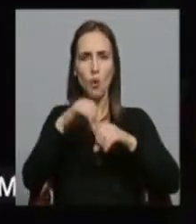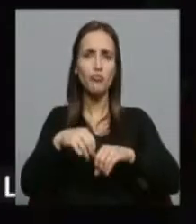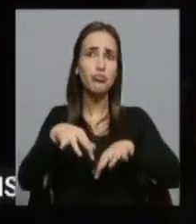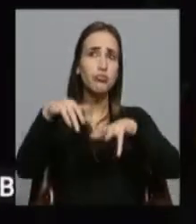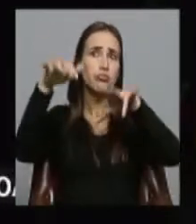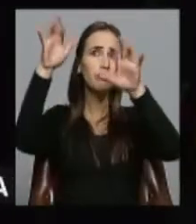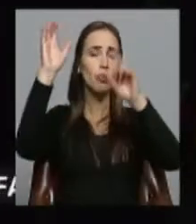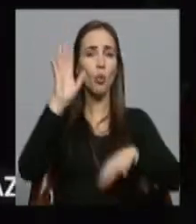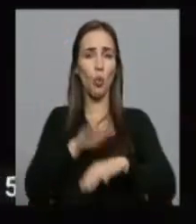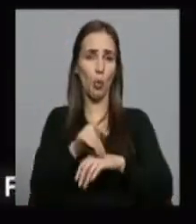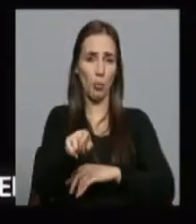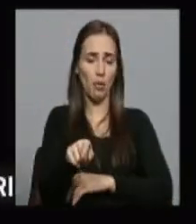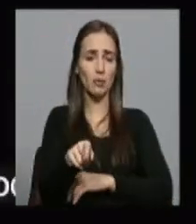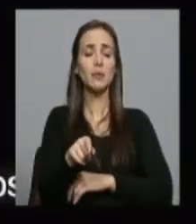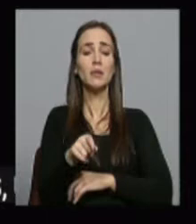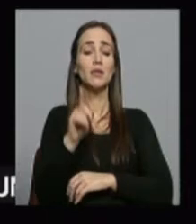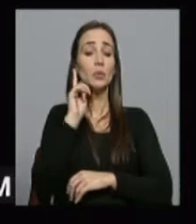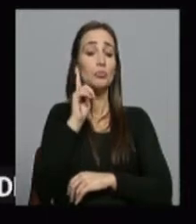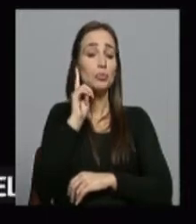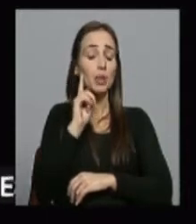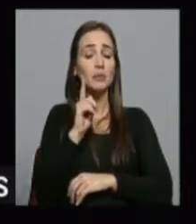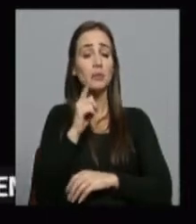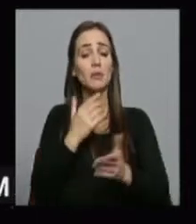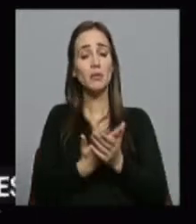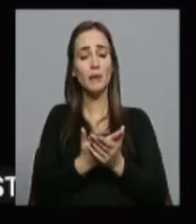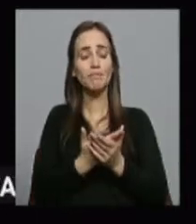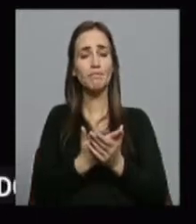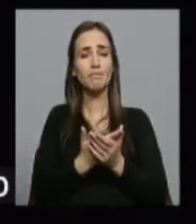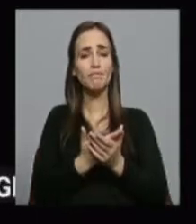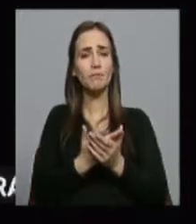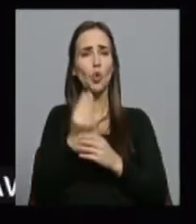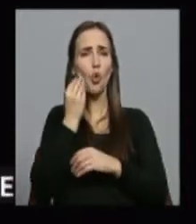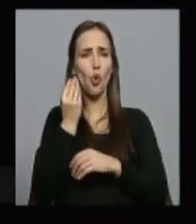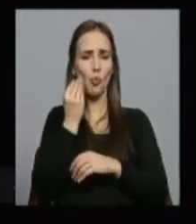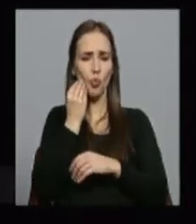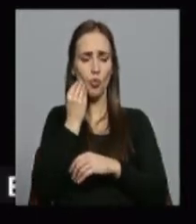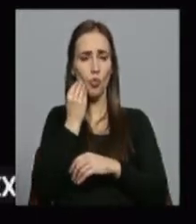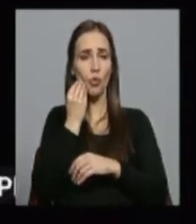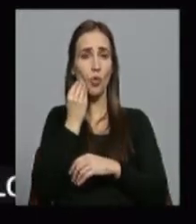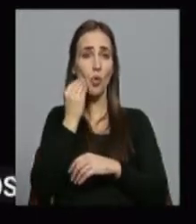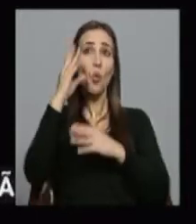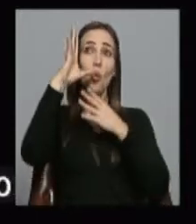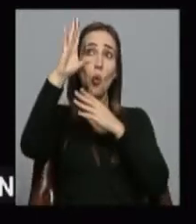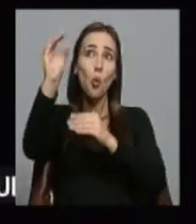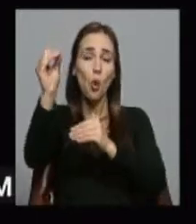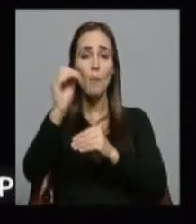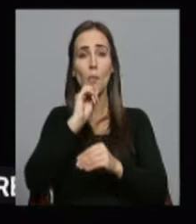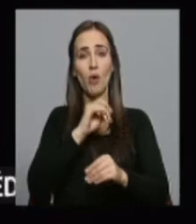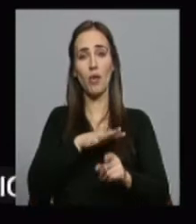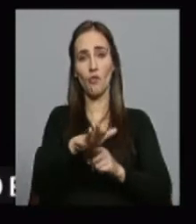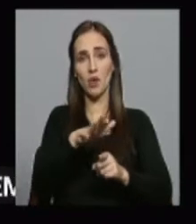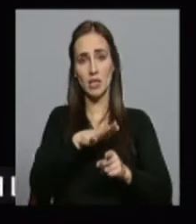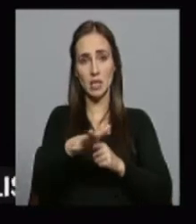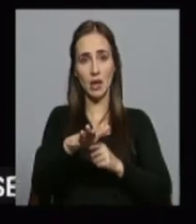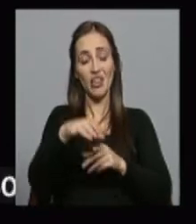uma surpreendente, se calhar, revelação de como é que elementos astronómicos também podem ter uma influência determinante no nosso